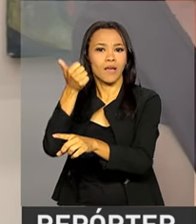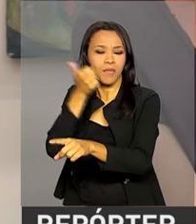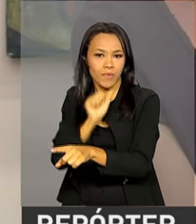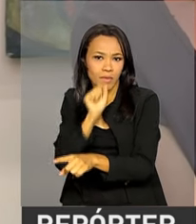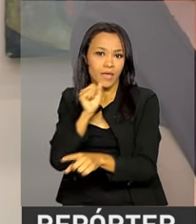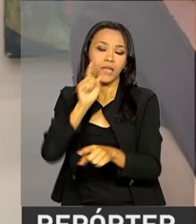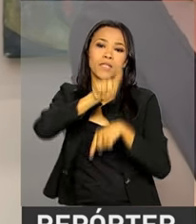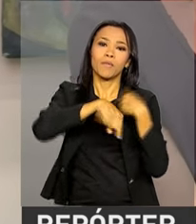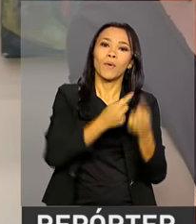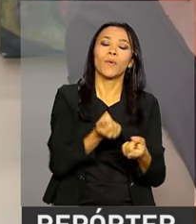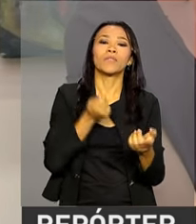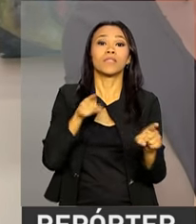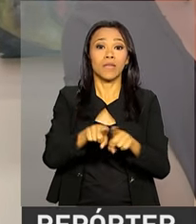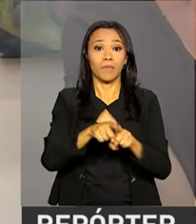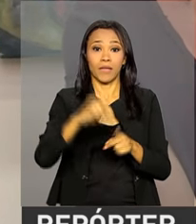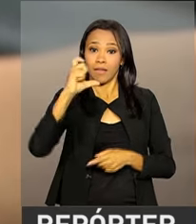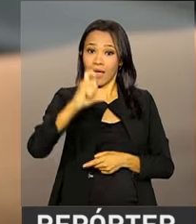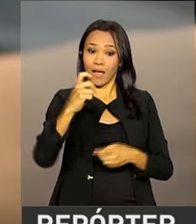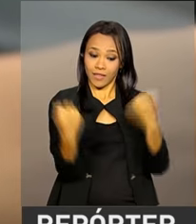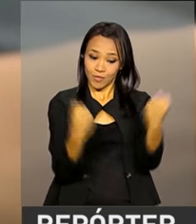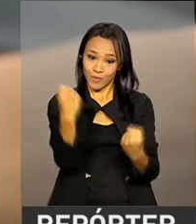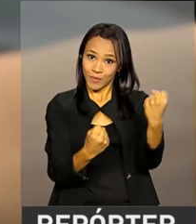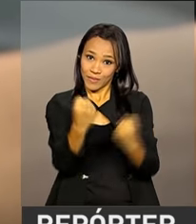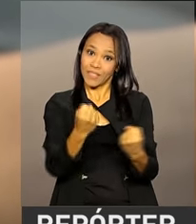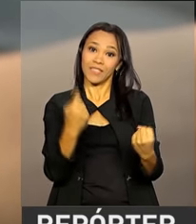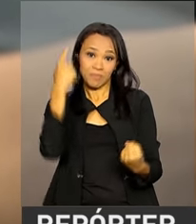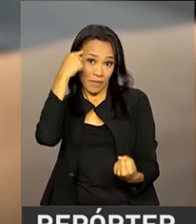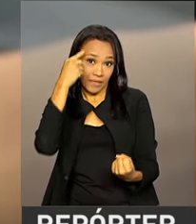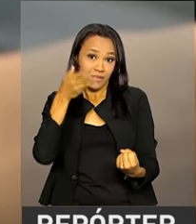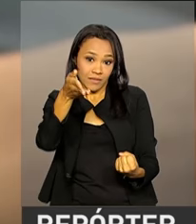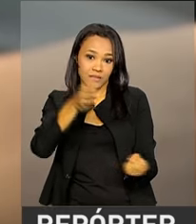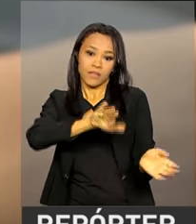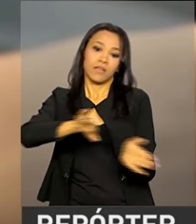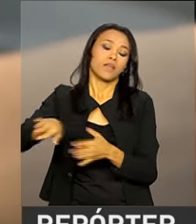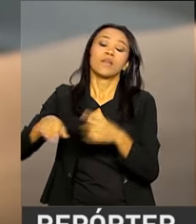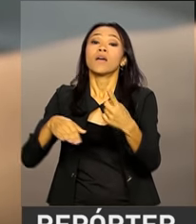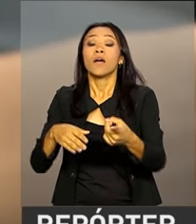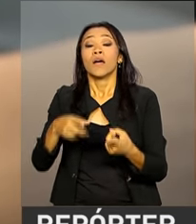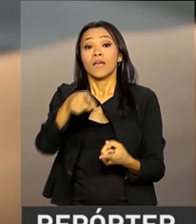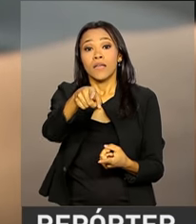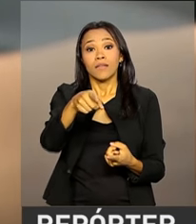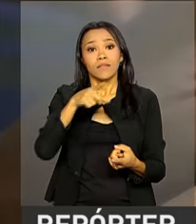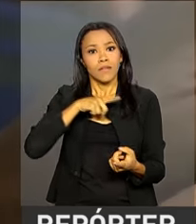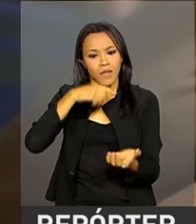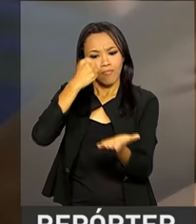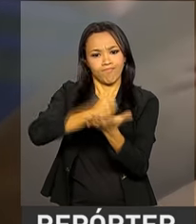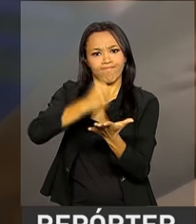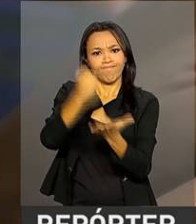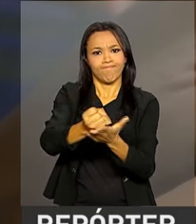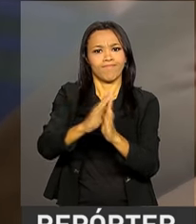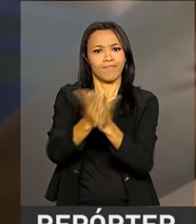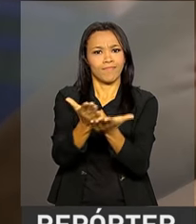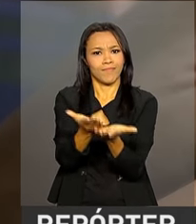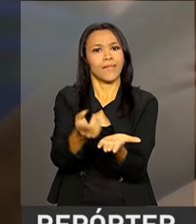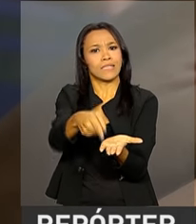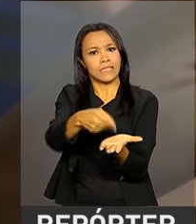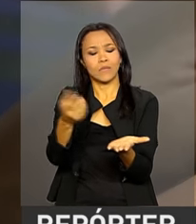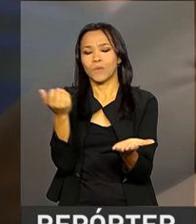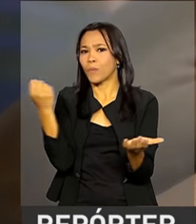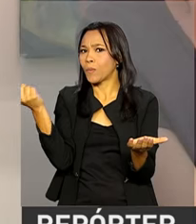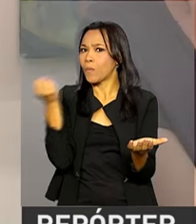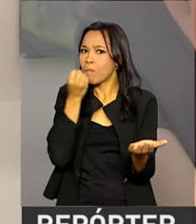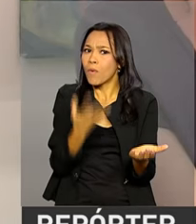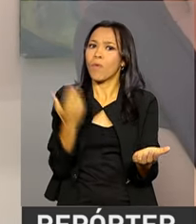de motorista com 18 anos para o rapaz ter uma ocupação com carteira assinada abre portas para o mercado de